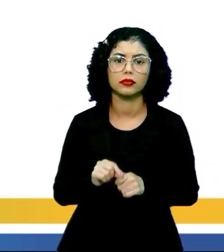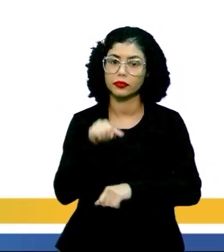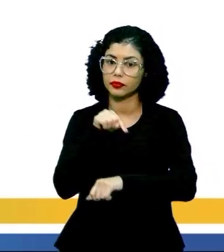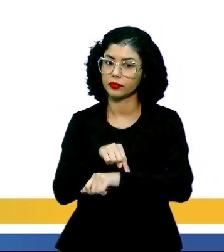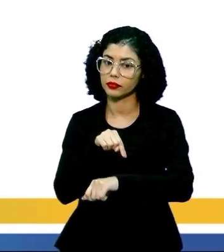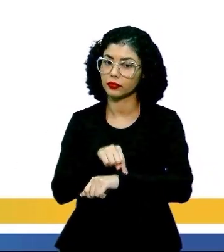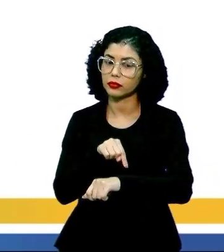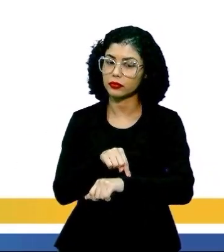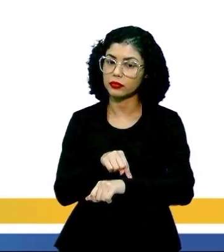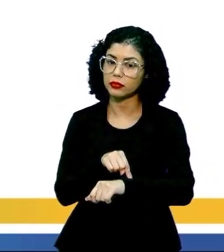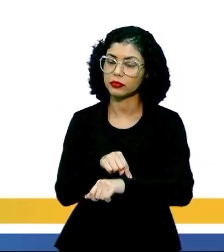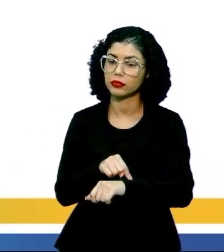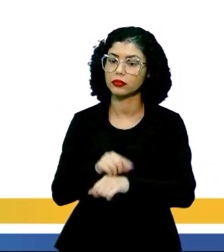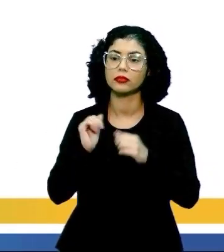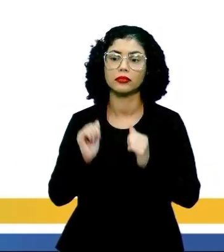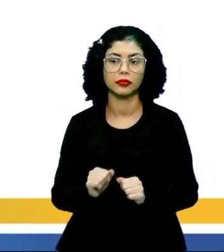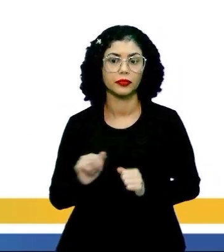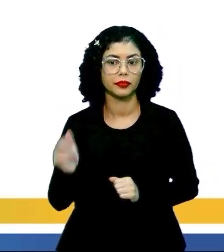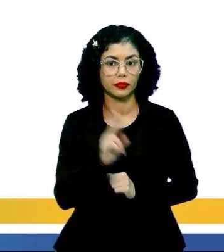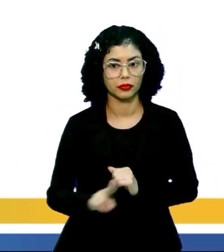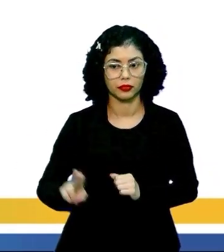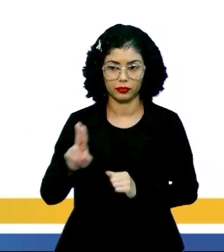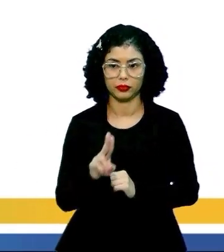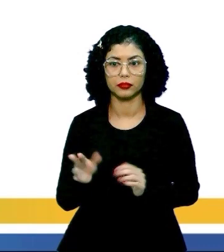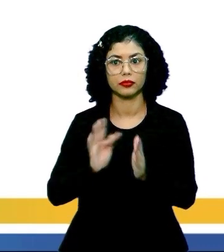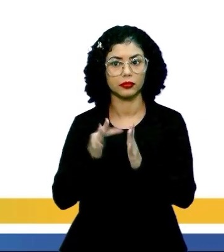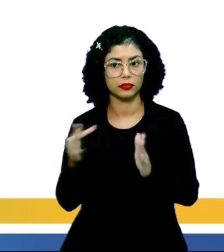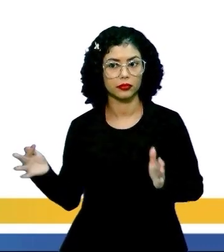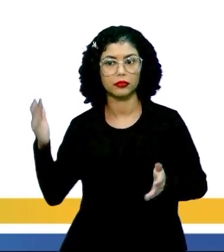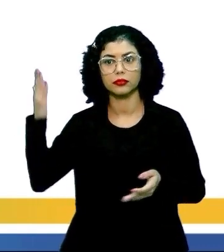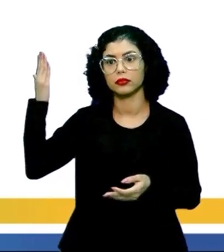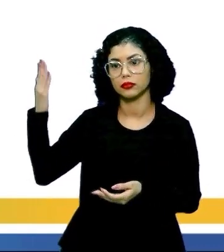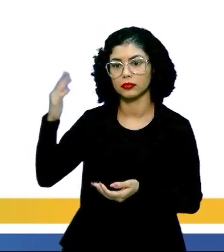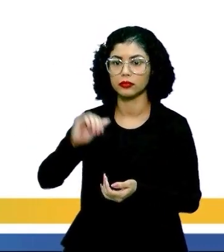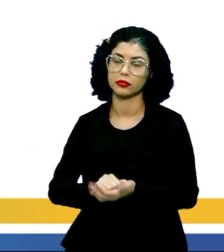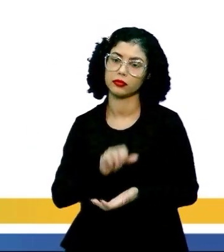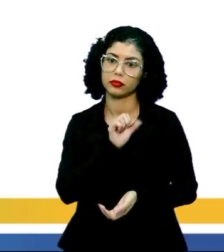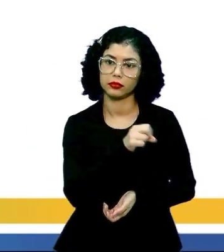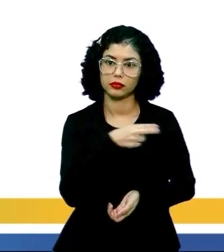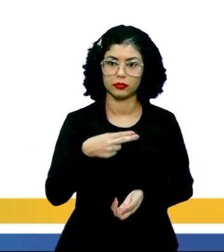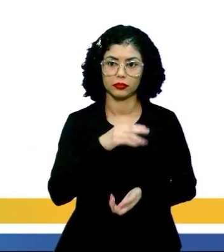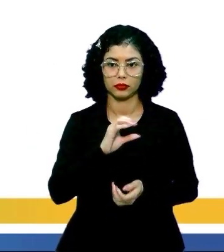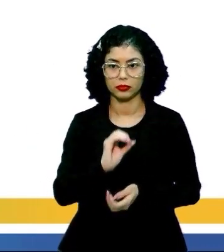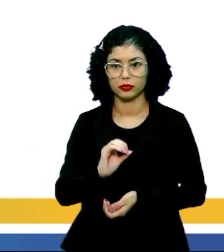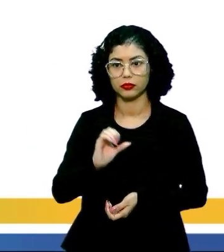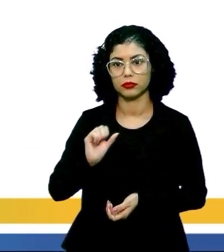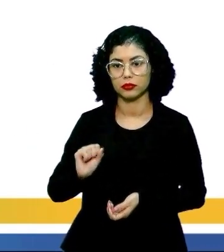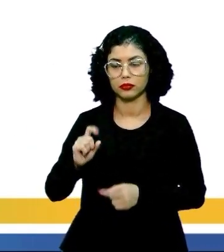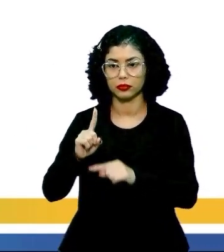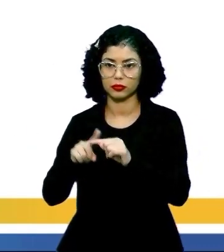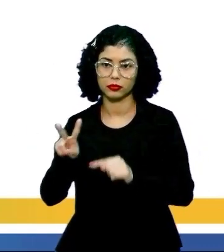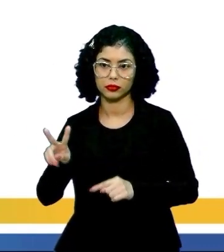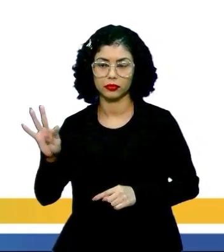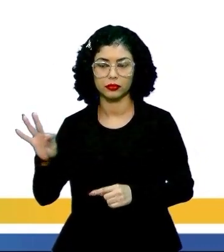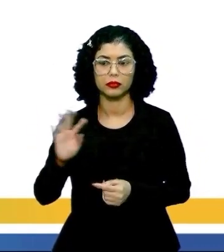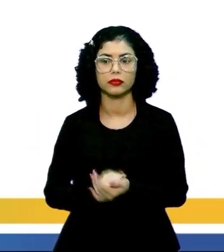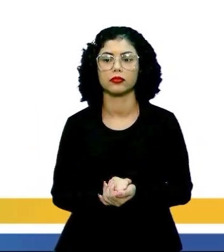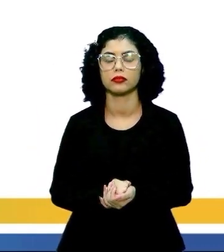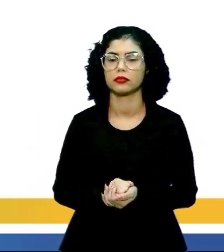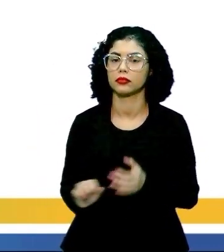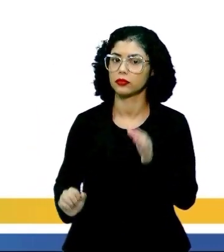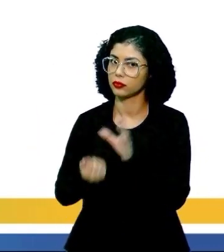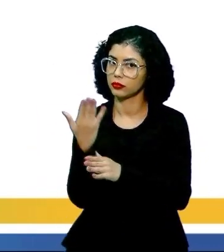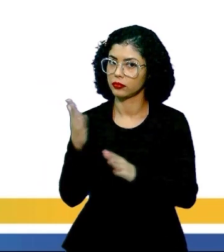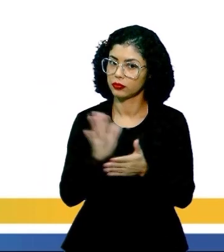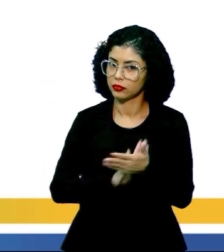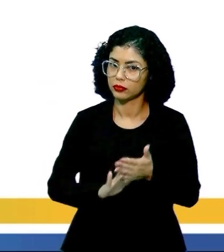tempo e esse tempo a gente pode usar aqui a nossa fórmula da função horária fórmula do sorvete Lembrando que essa forma do sorvete ela não surge